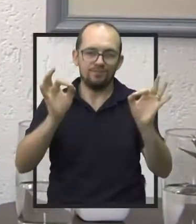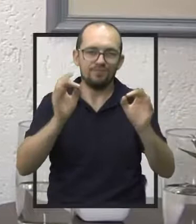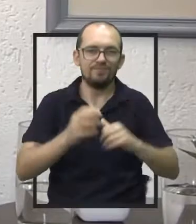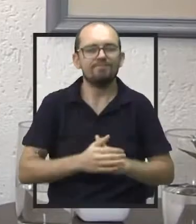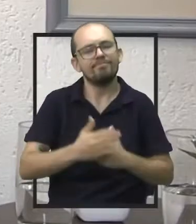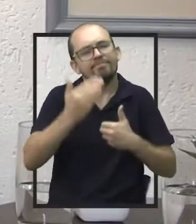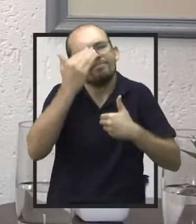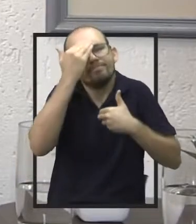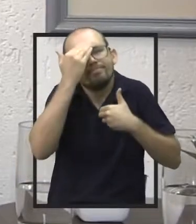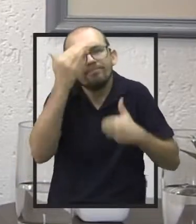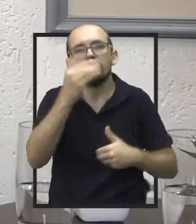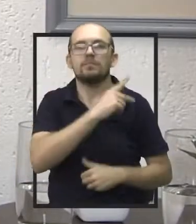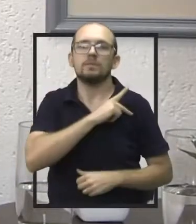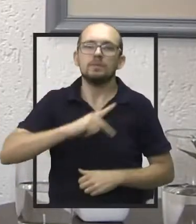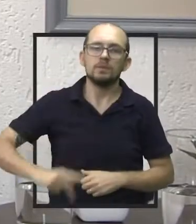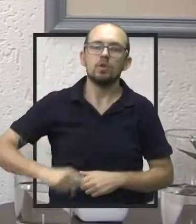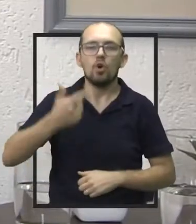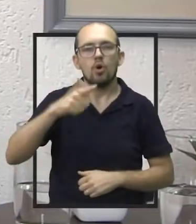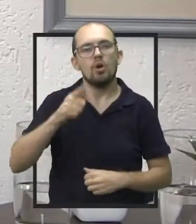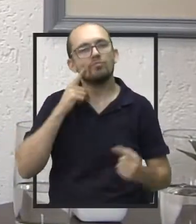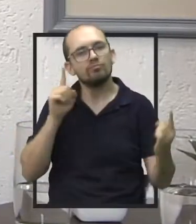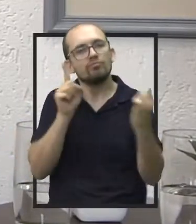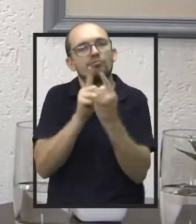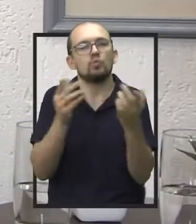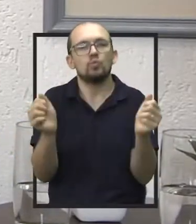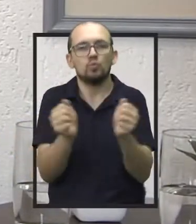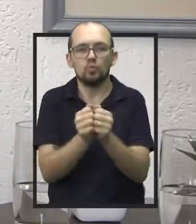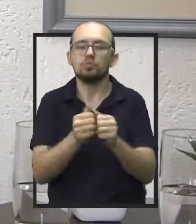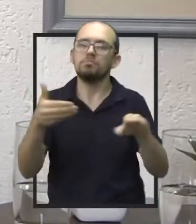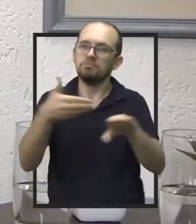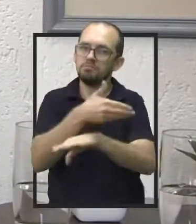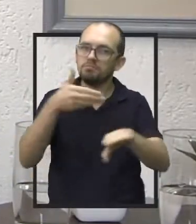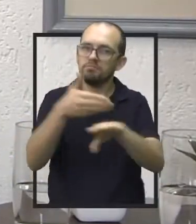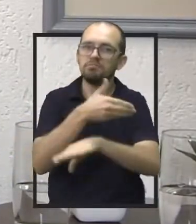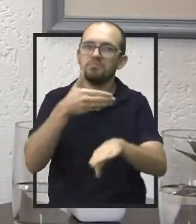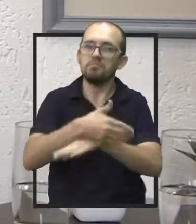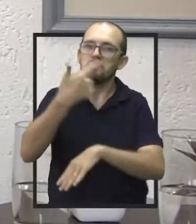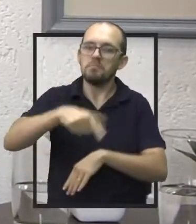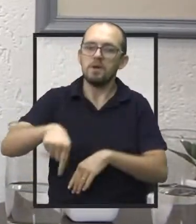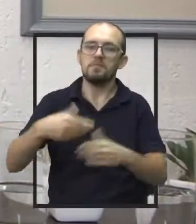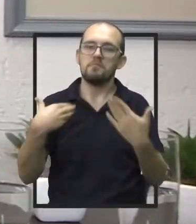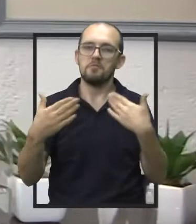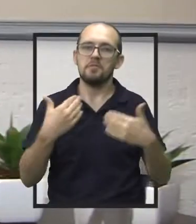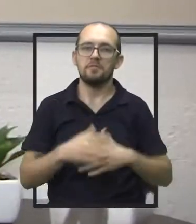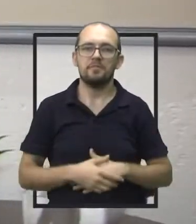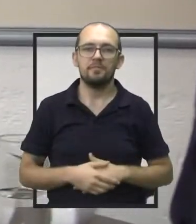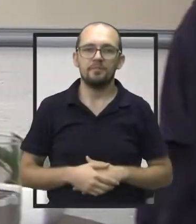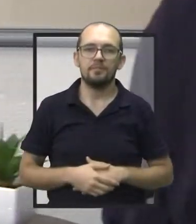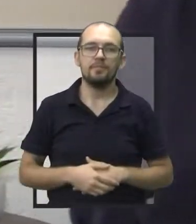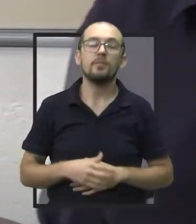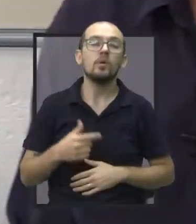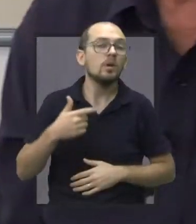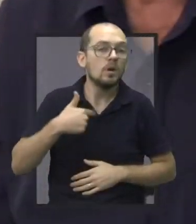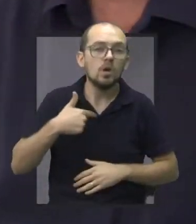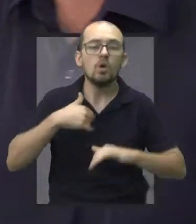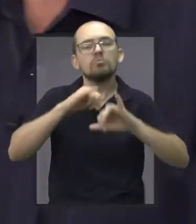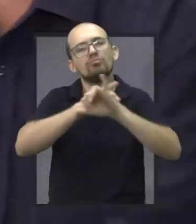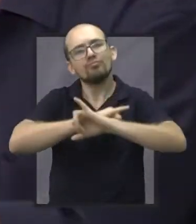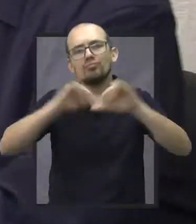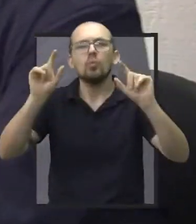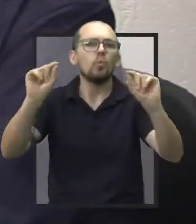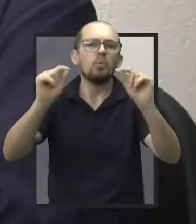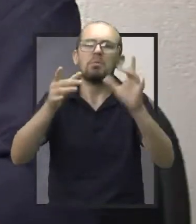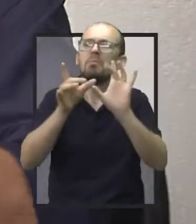eu quero agradecer a sua acolhida ea sua participação em mais um programa dizer sempre que estamos aqui à disposição